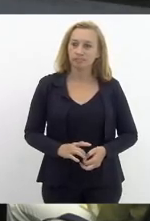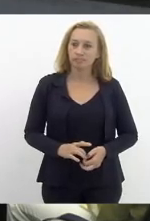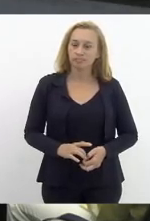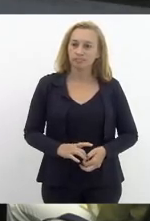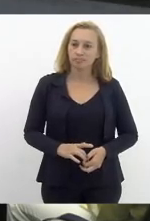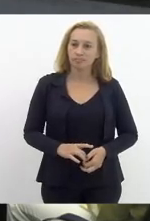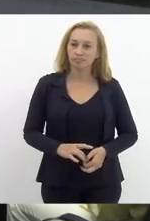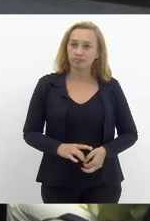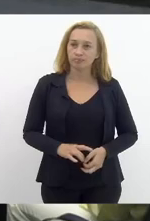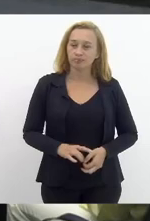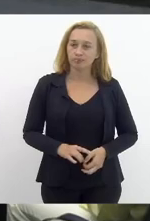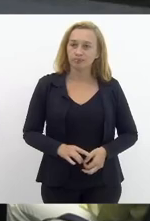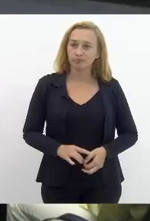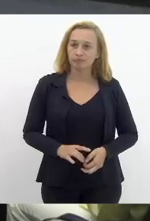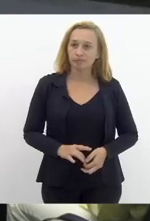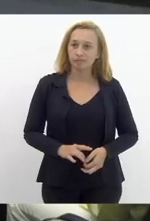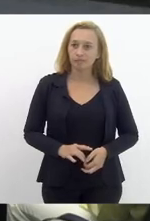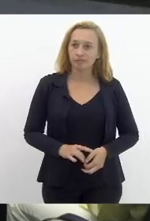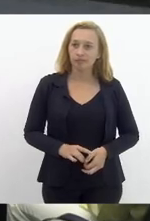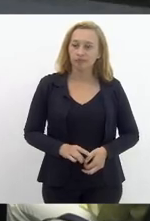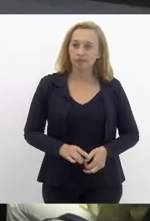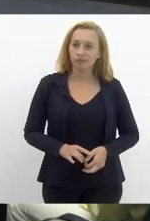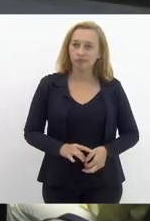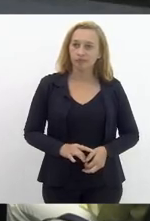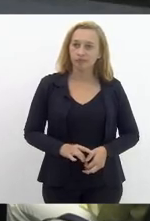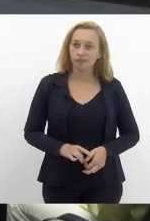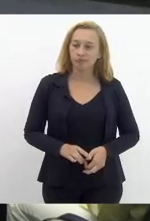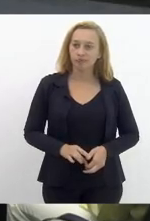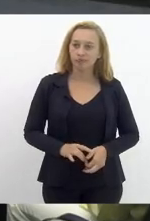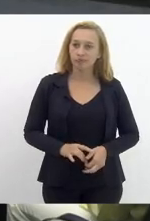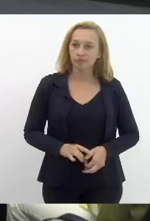Foi? Agora tem que apertar ali. Vai.